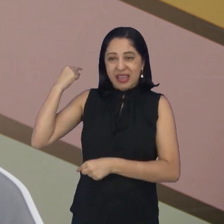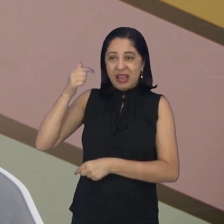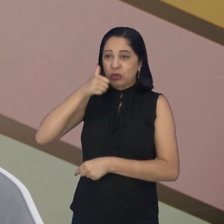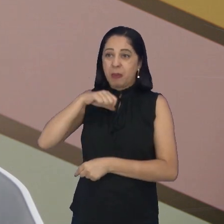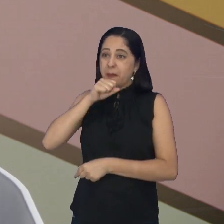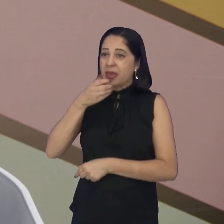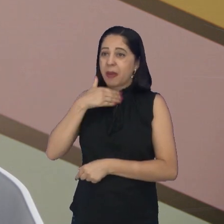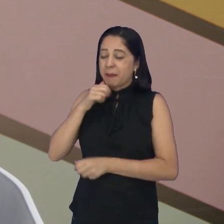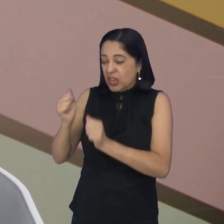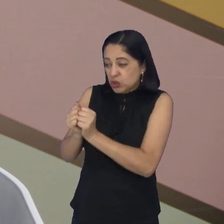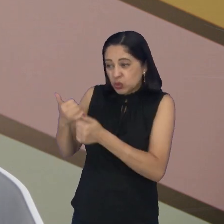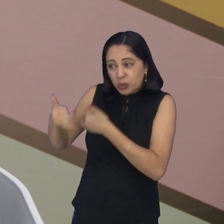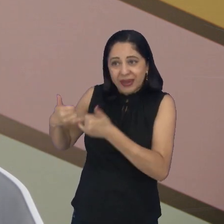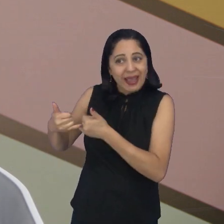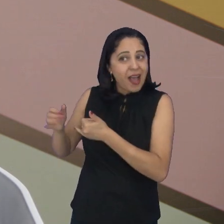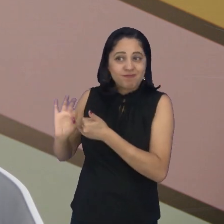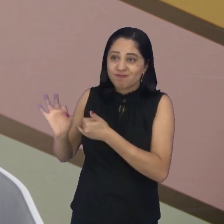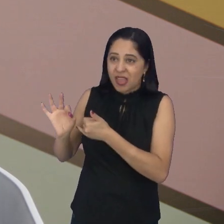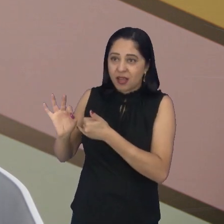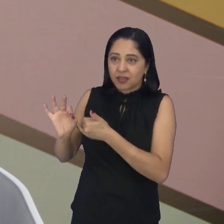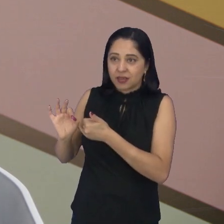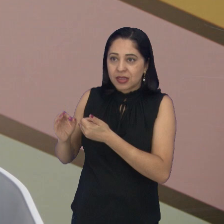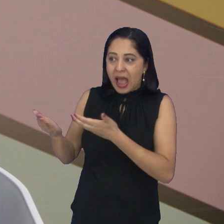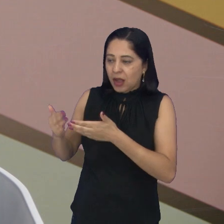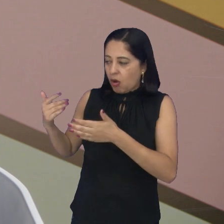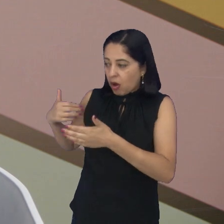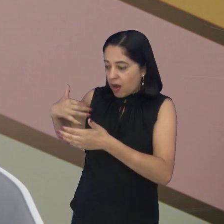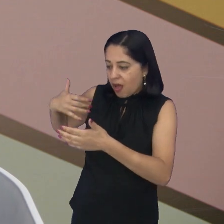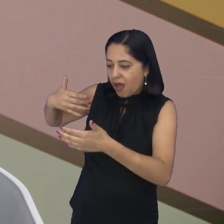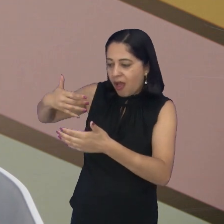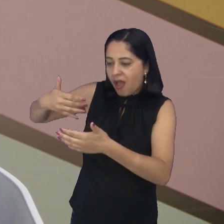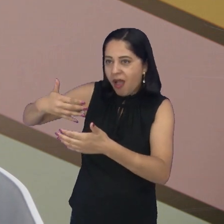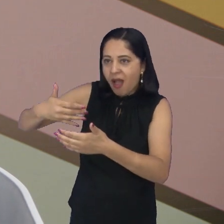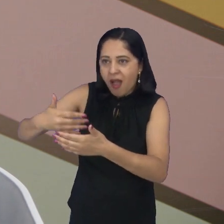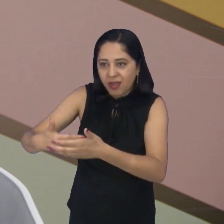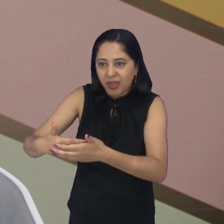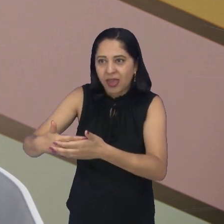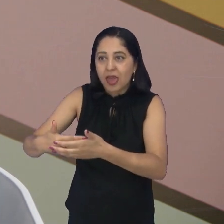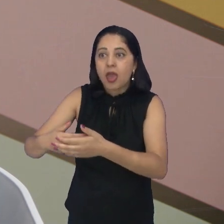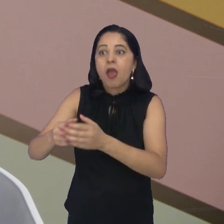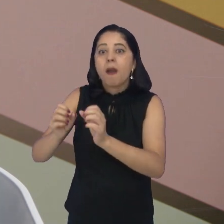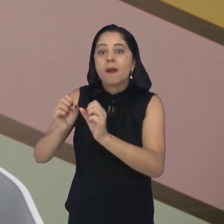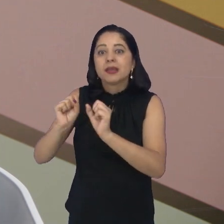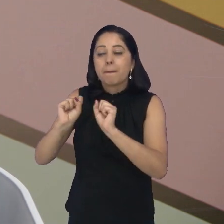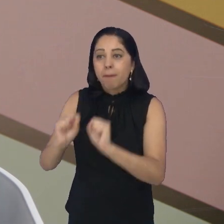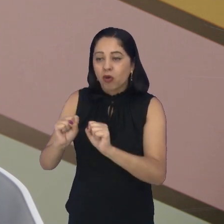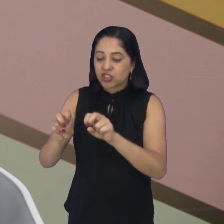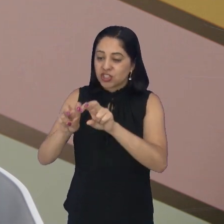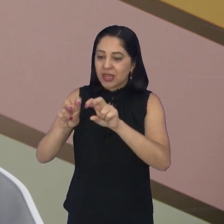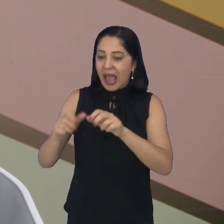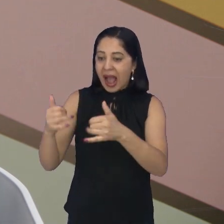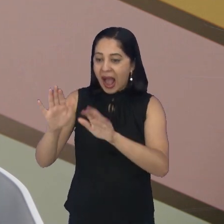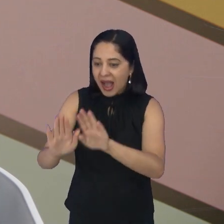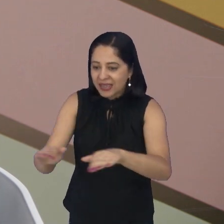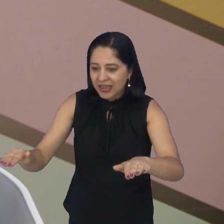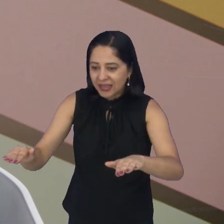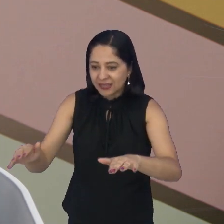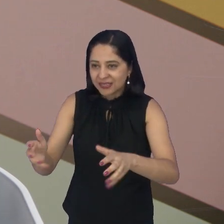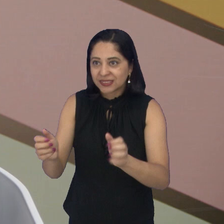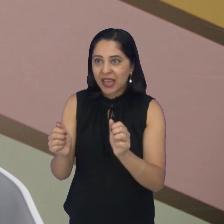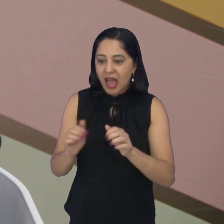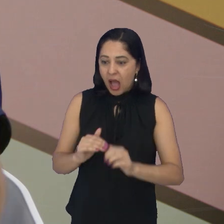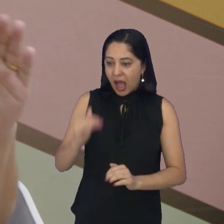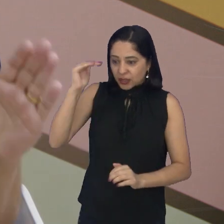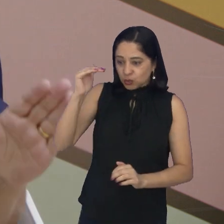É muito difícil dar o que a gente não recebeu. É dolorido, mas nos cura. Então, sentar com eles e ter aquele tempo